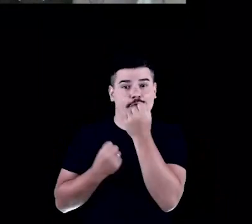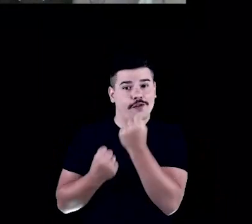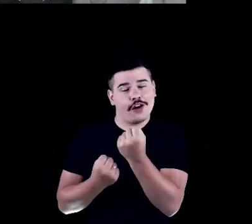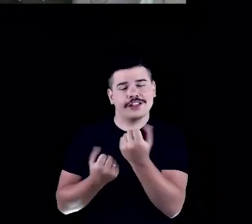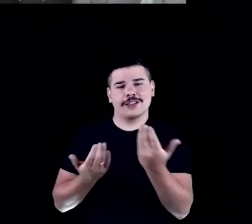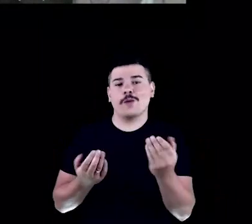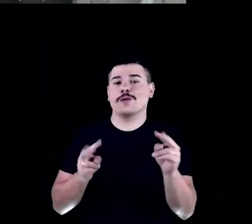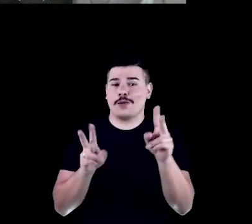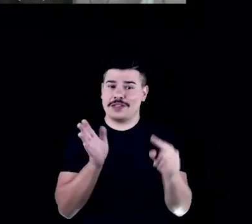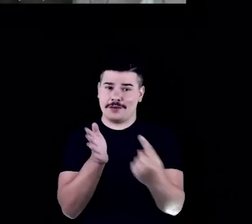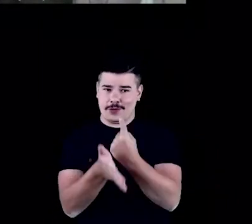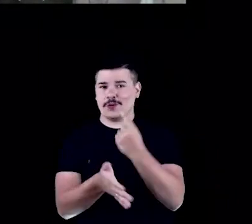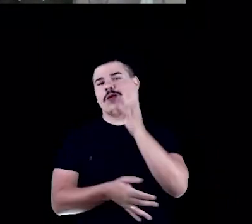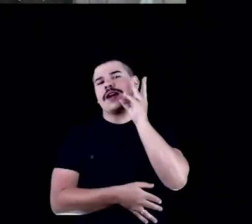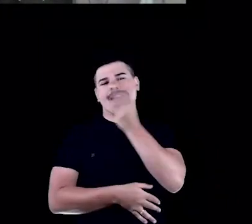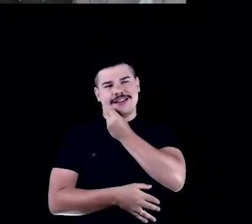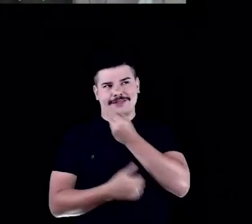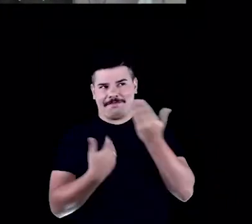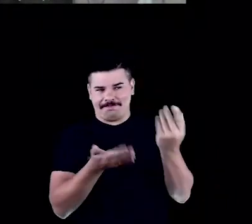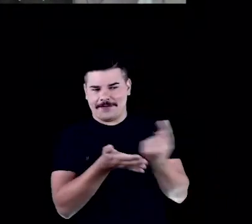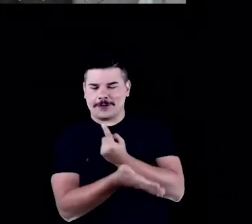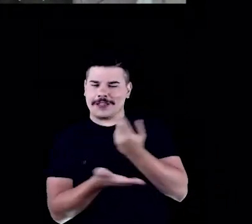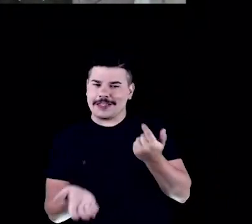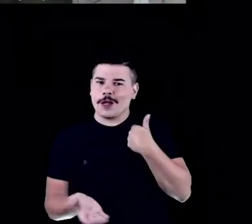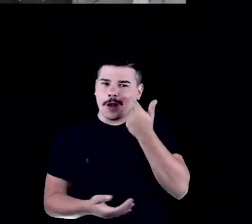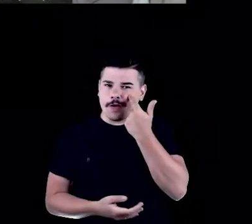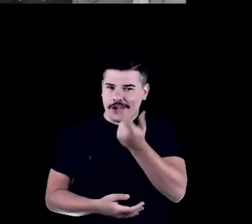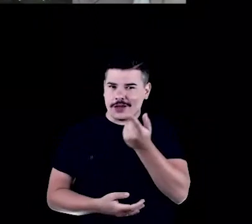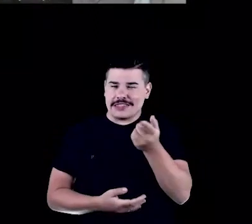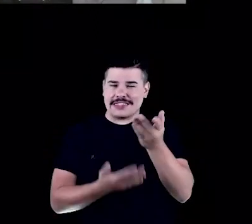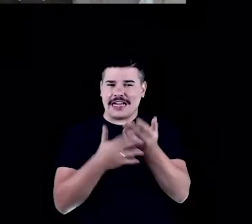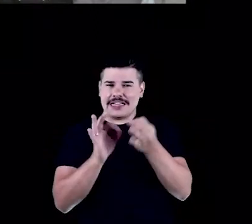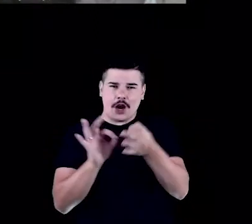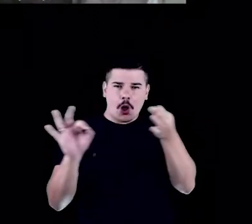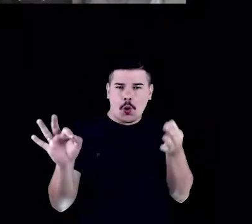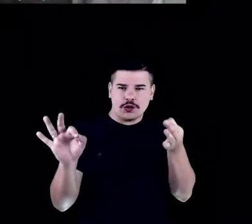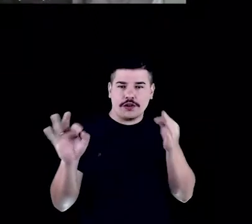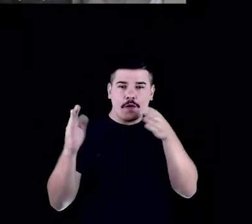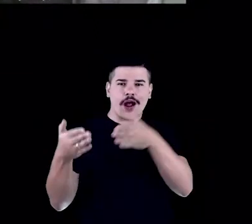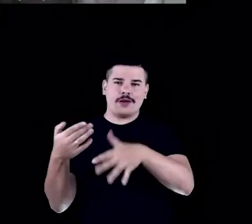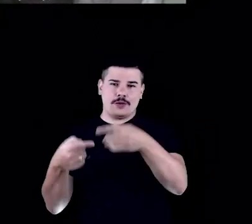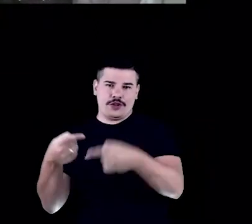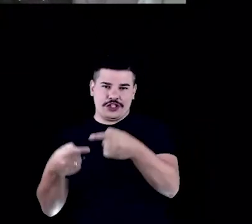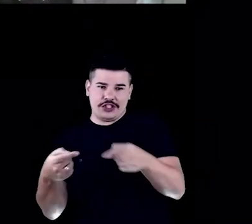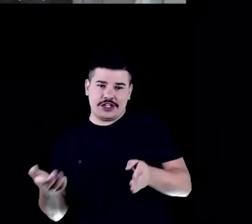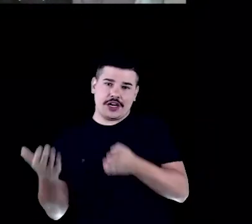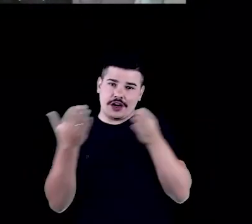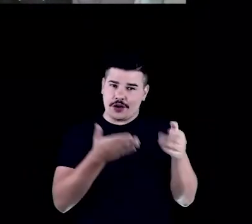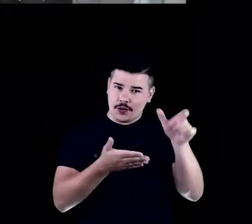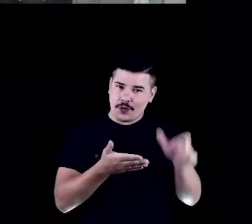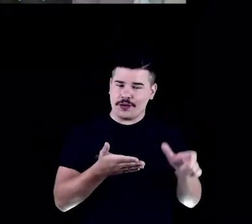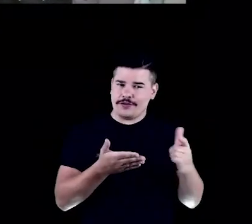forte. Sobre a sua pergunta, Alice, eu vejo esse distanciamento das questões mais diretamente